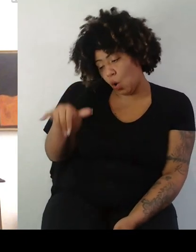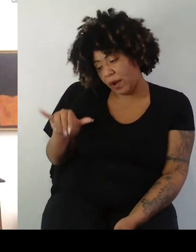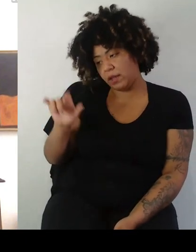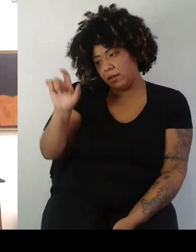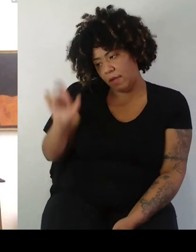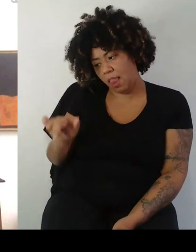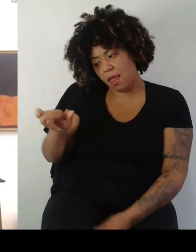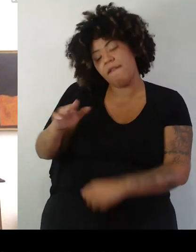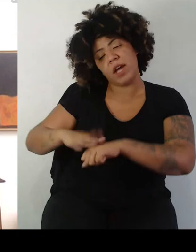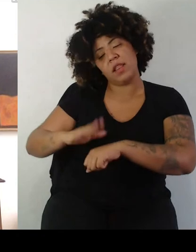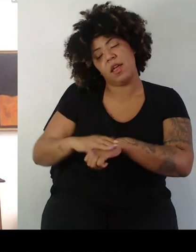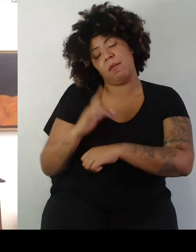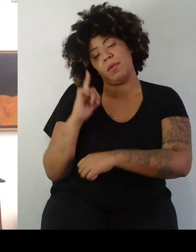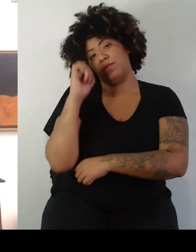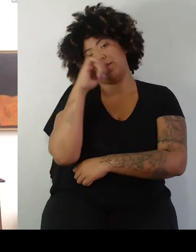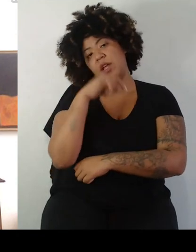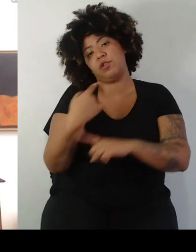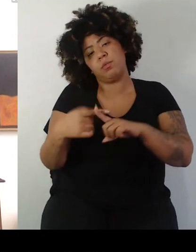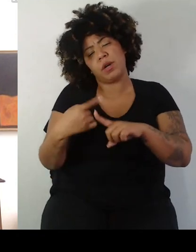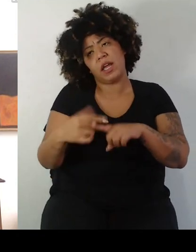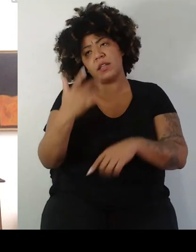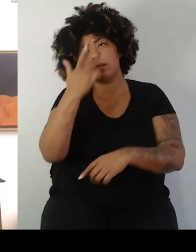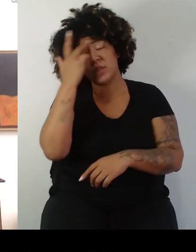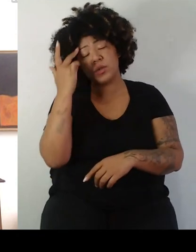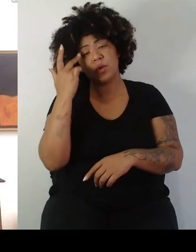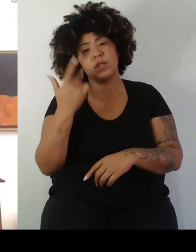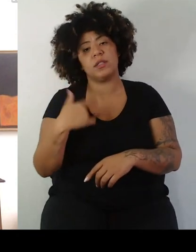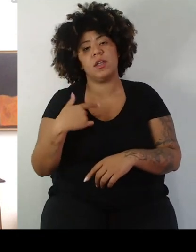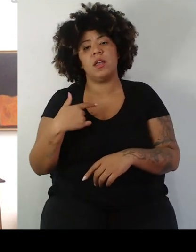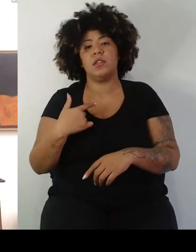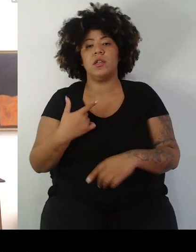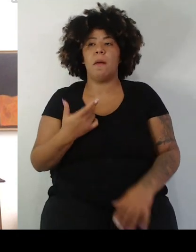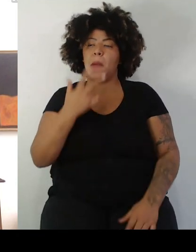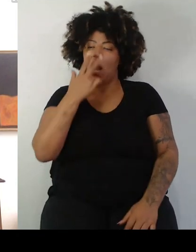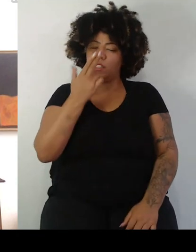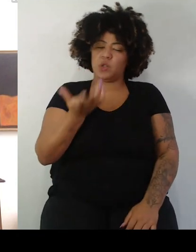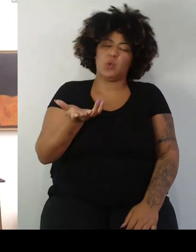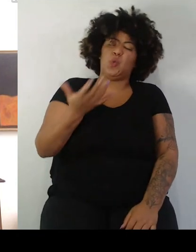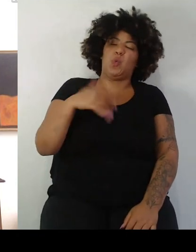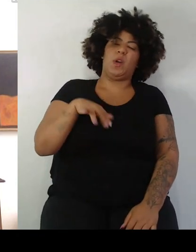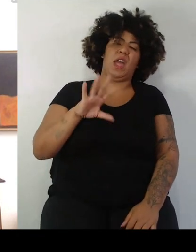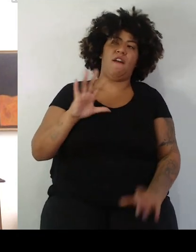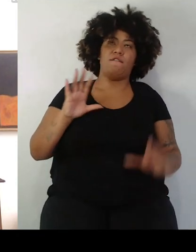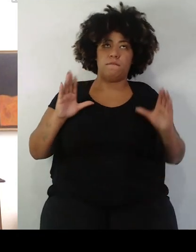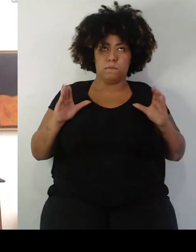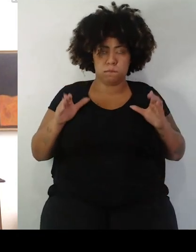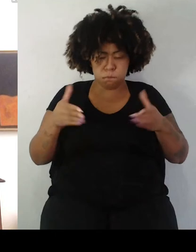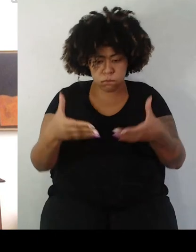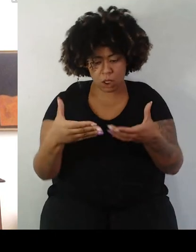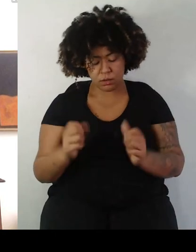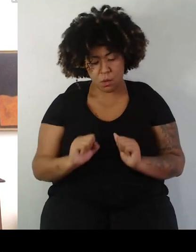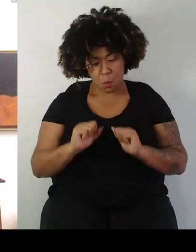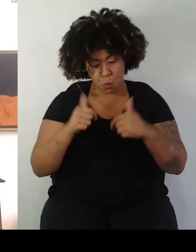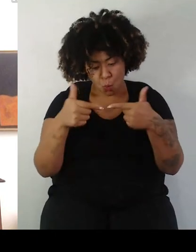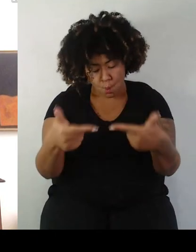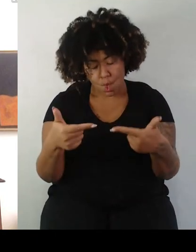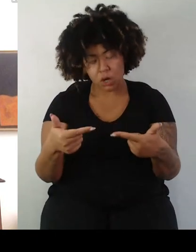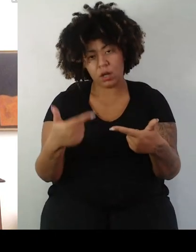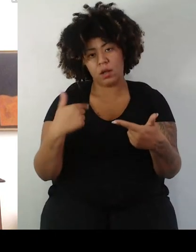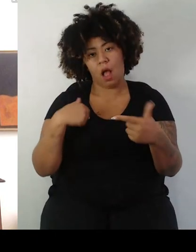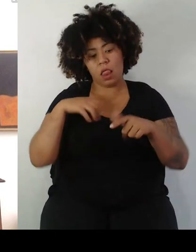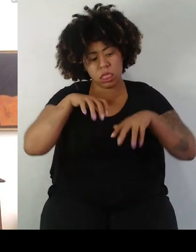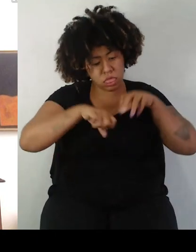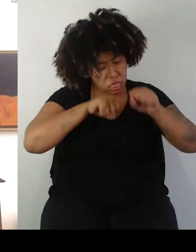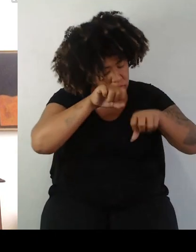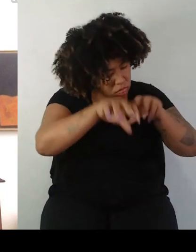as pessoas estão cada vez menos dispostas a fazer o comodato dessas obras são